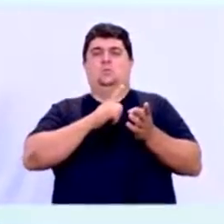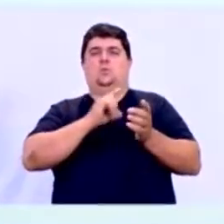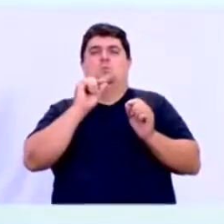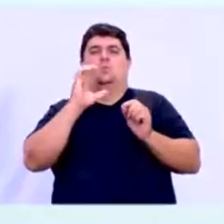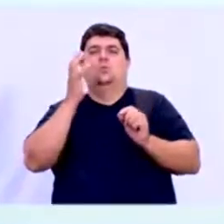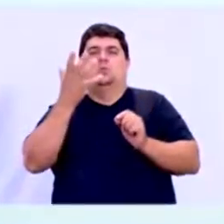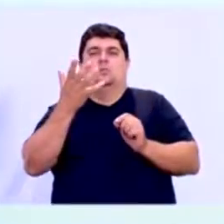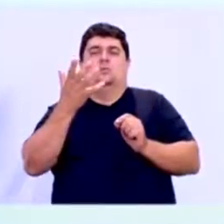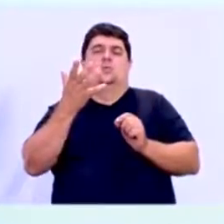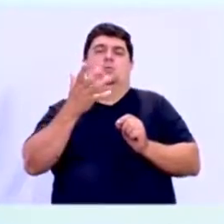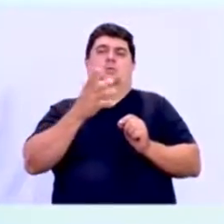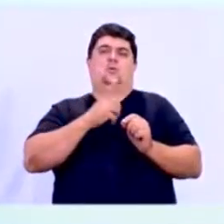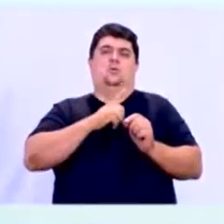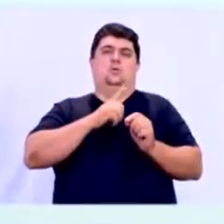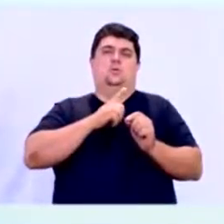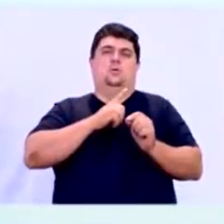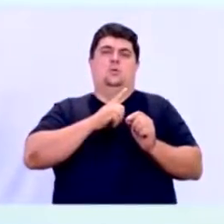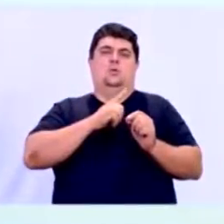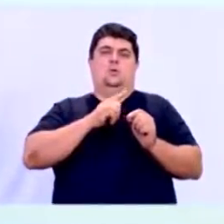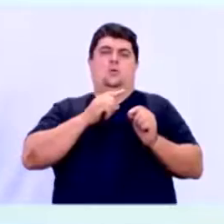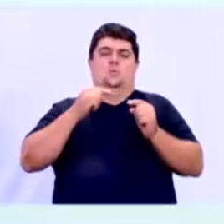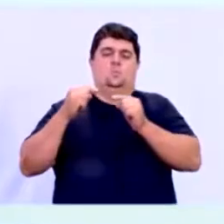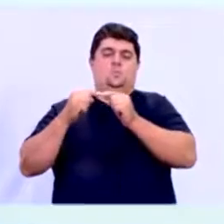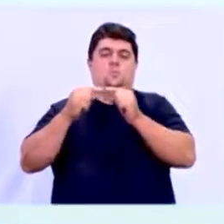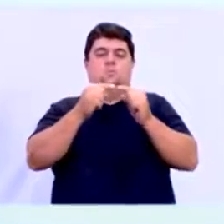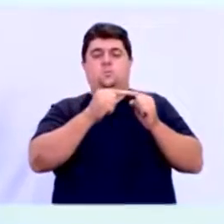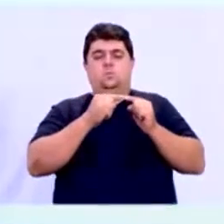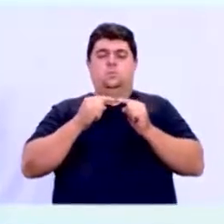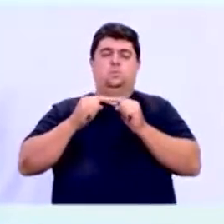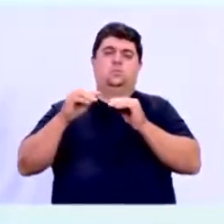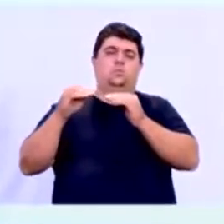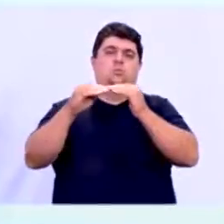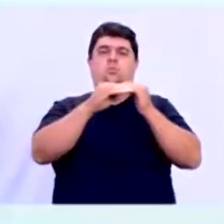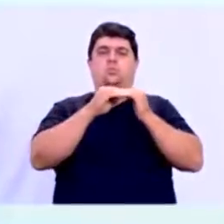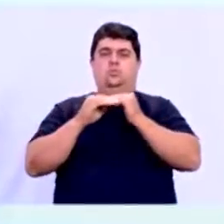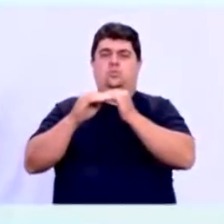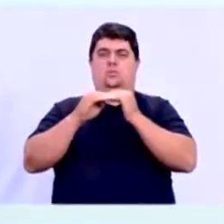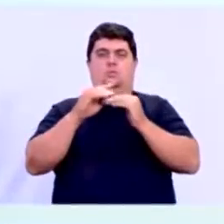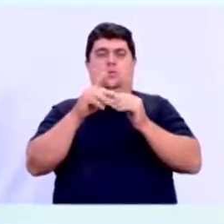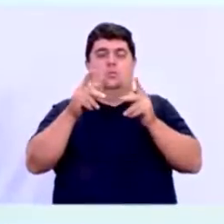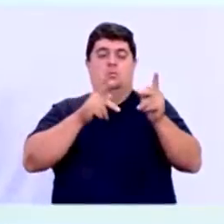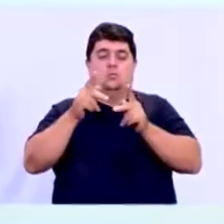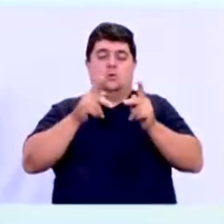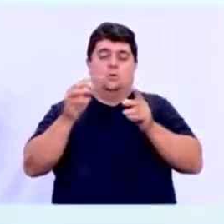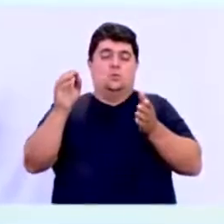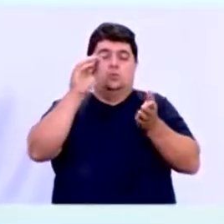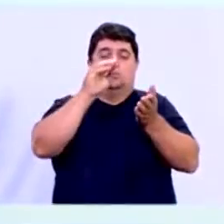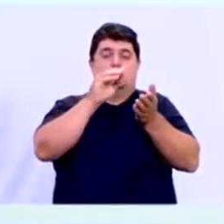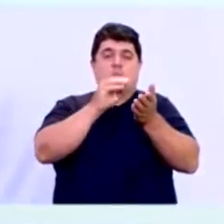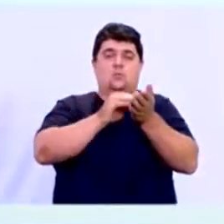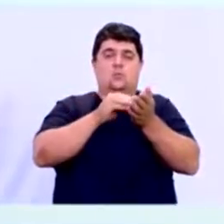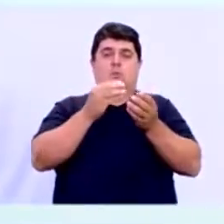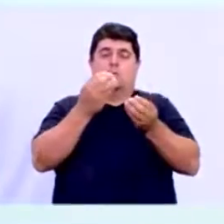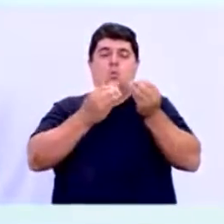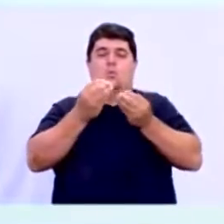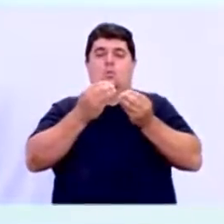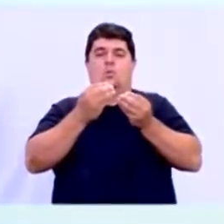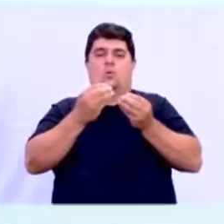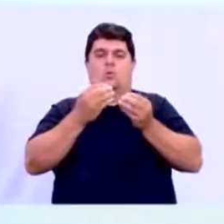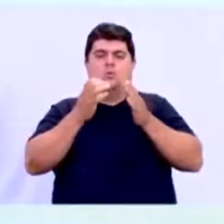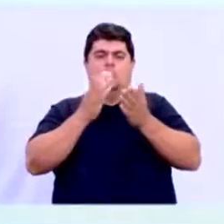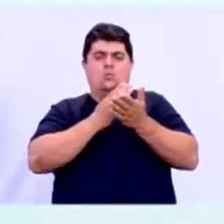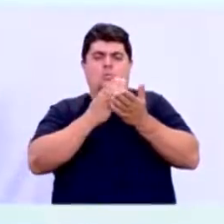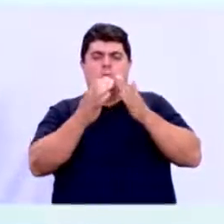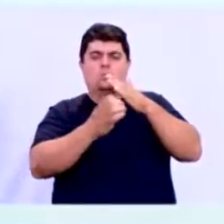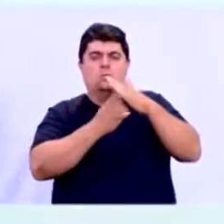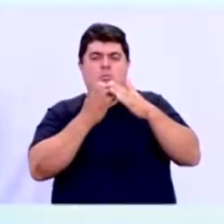que isso está bastante relacionado. E aí a gente vai trazer a questão do planejamento para como que é que eu desenvolvo um negócio e como que